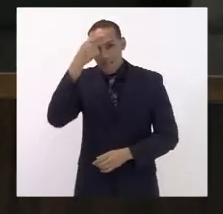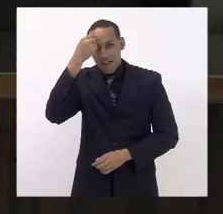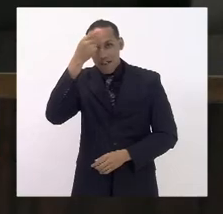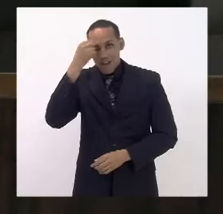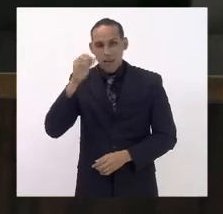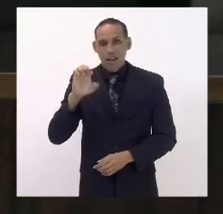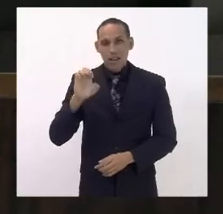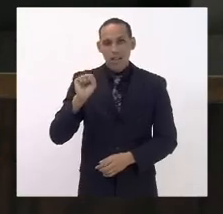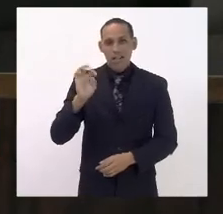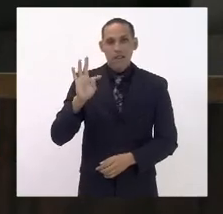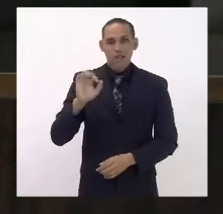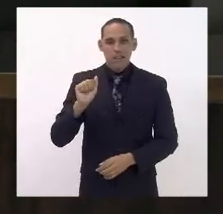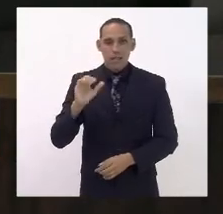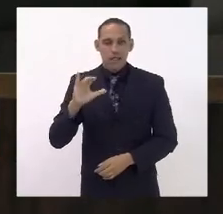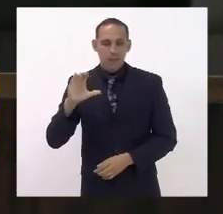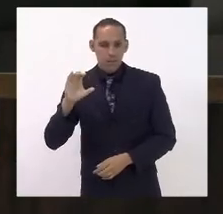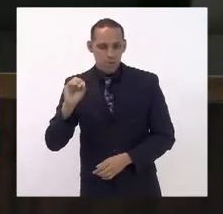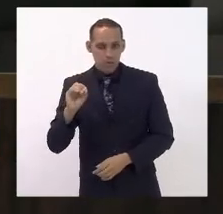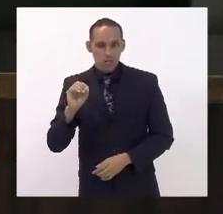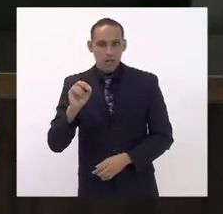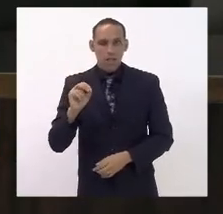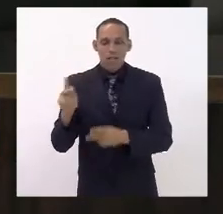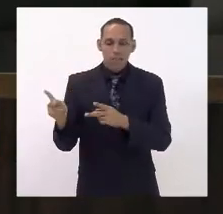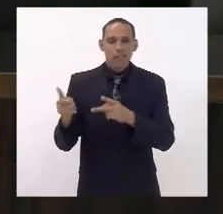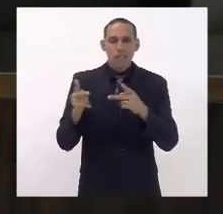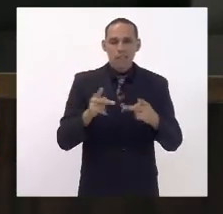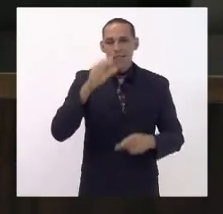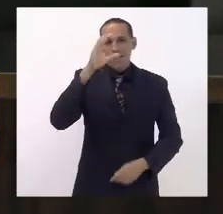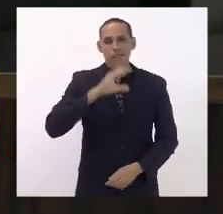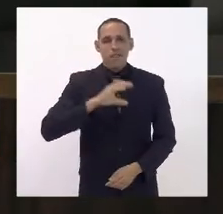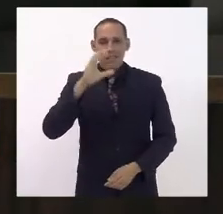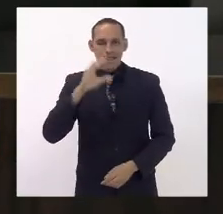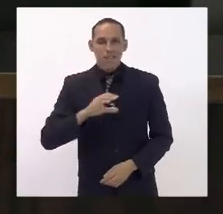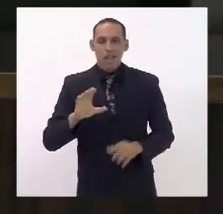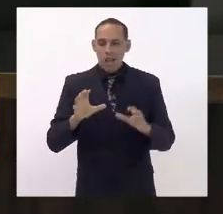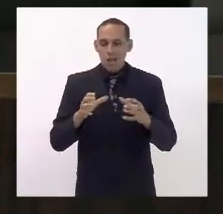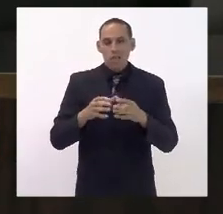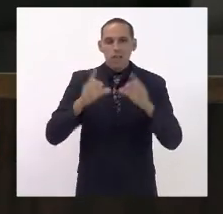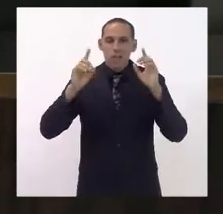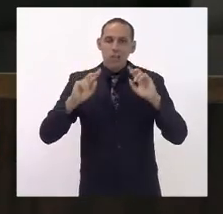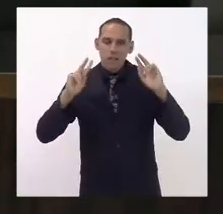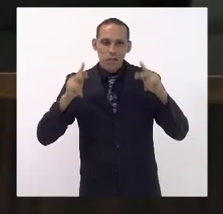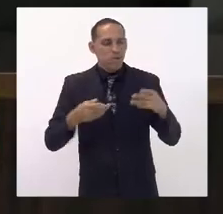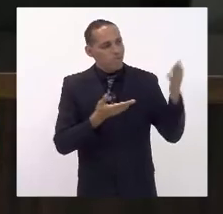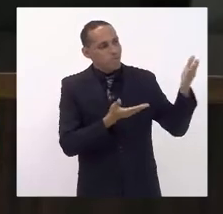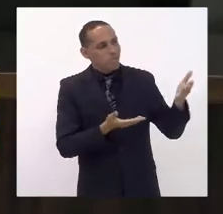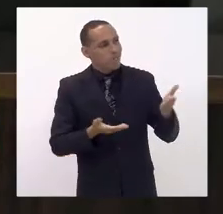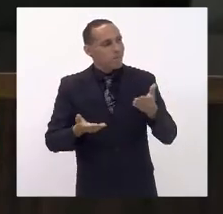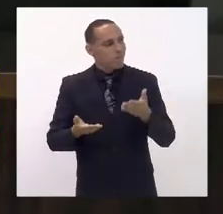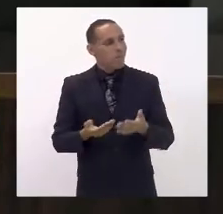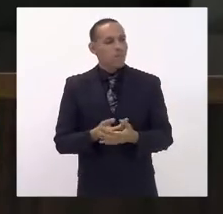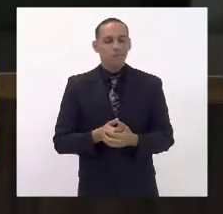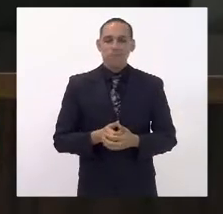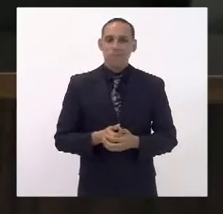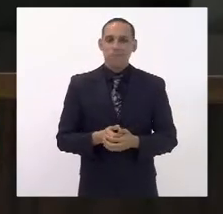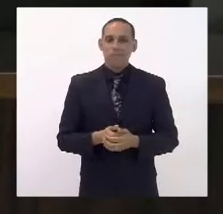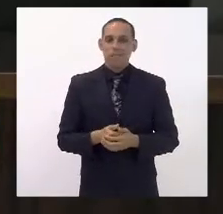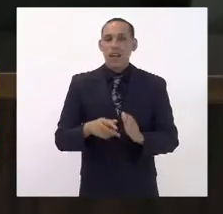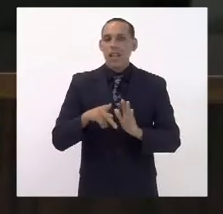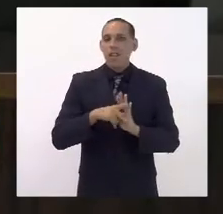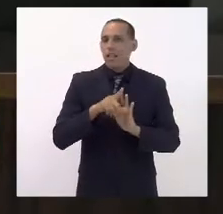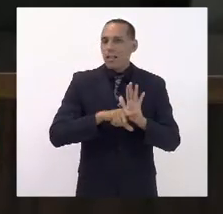fazendo a visita cidadã da Comissão de Direitos Humanos. Sejam todas e todos bem-vindos. A casa é de vocês. Projeto de